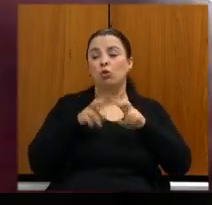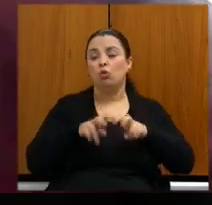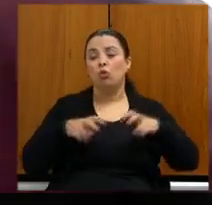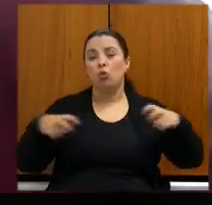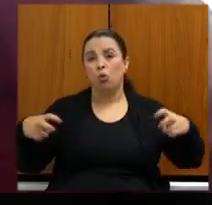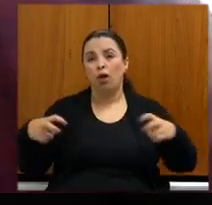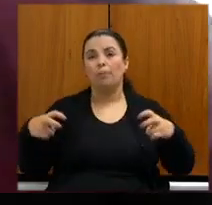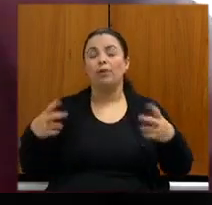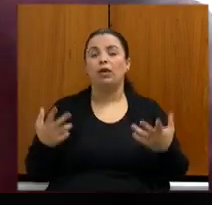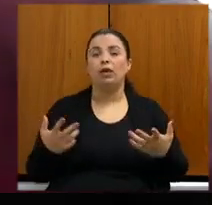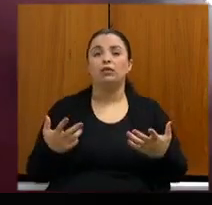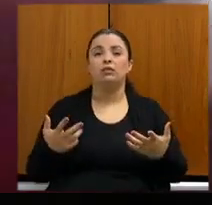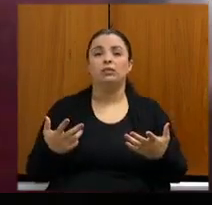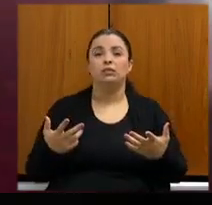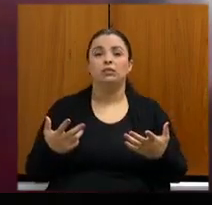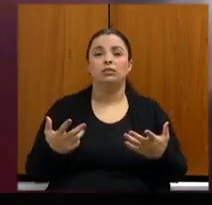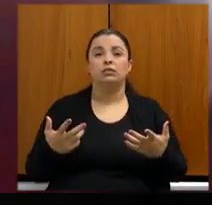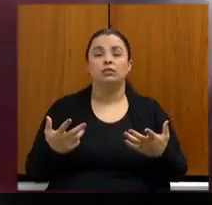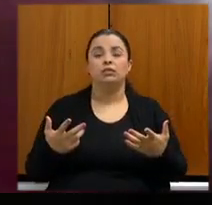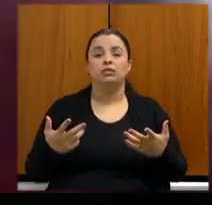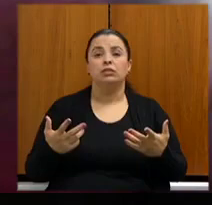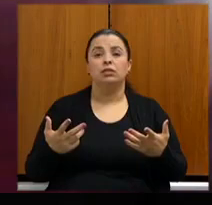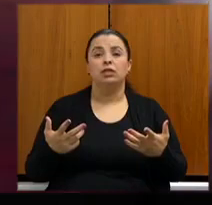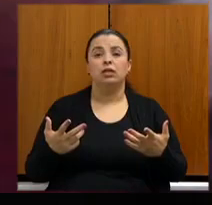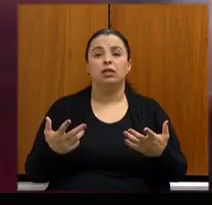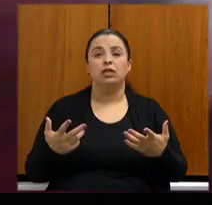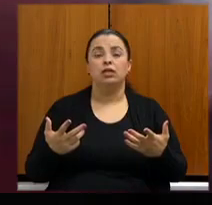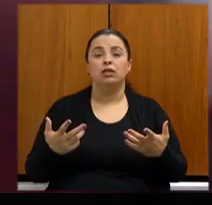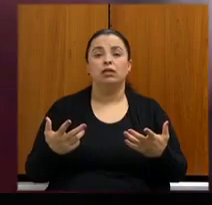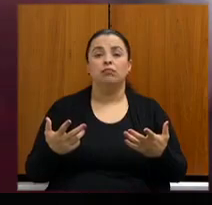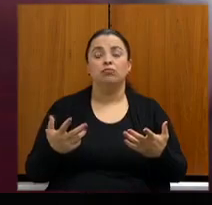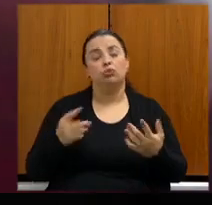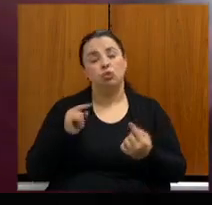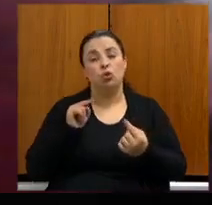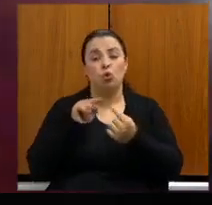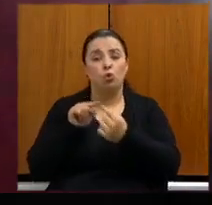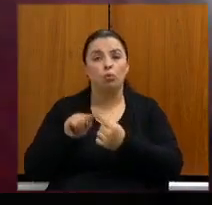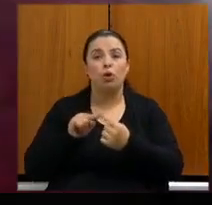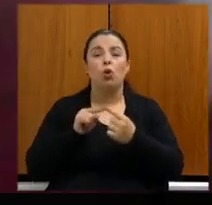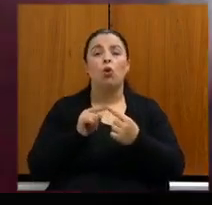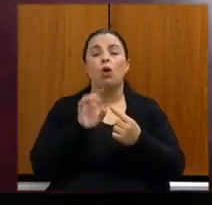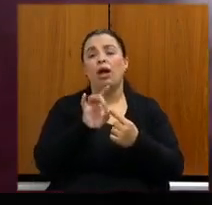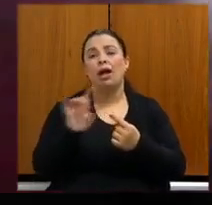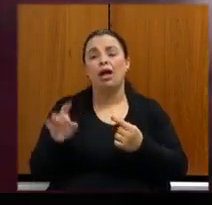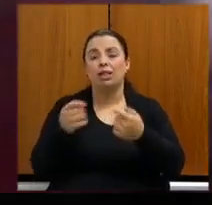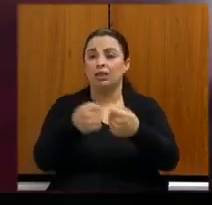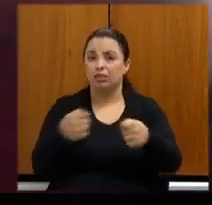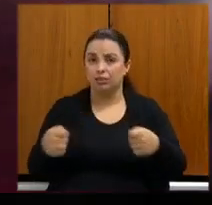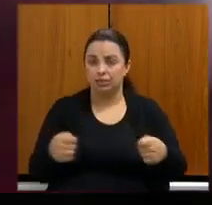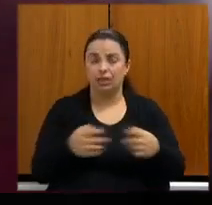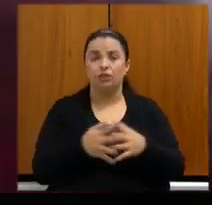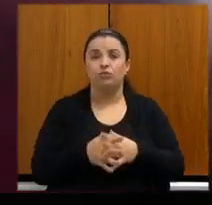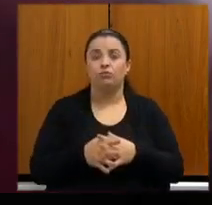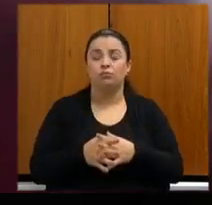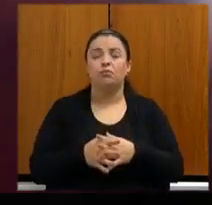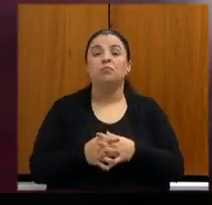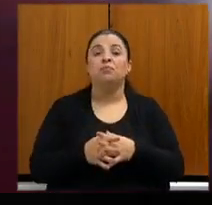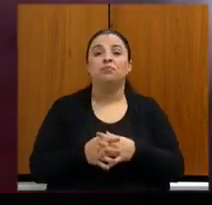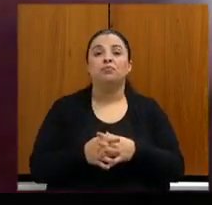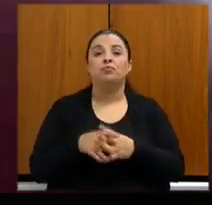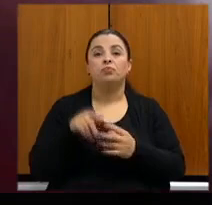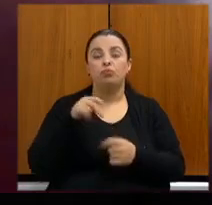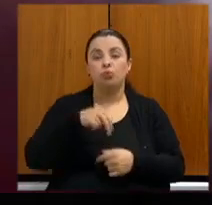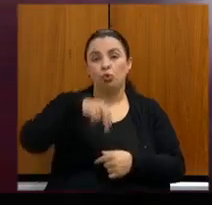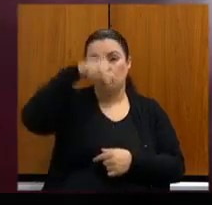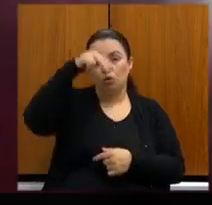para mesa de diálogo conforme cada demanda específica né aqui no norte de Minas né dos